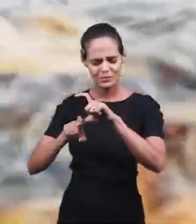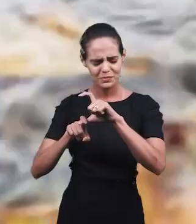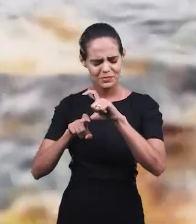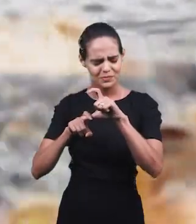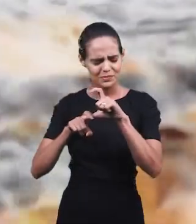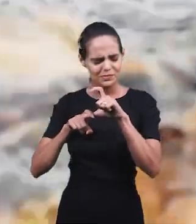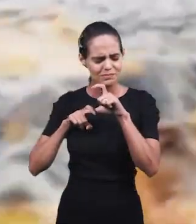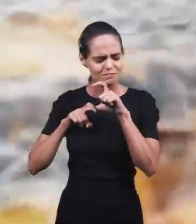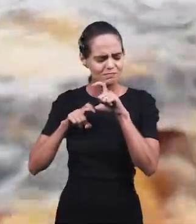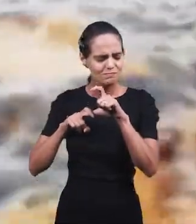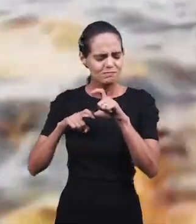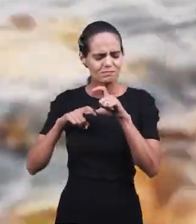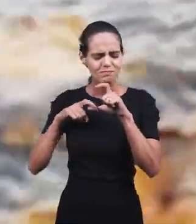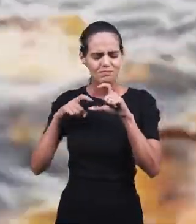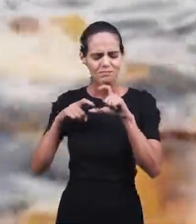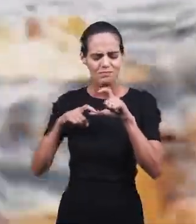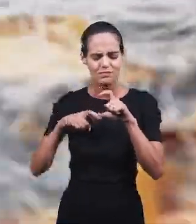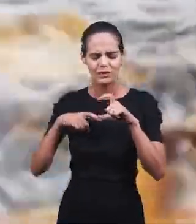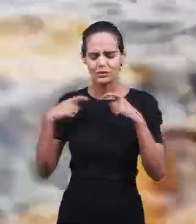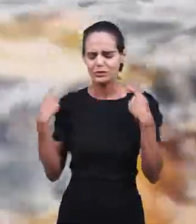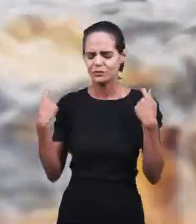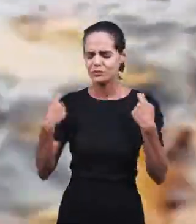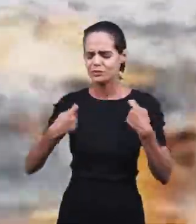necessitado estou.